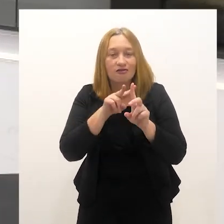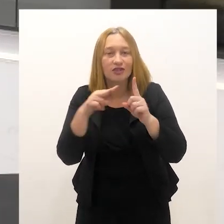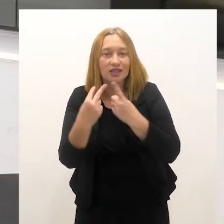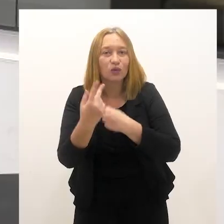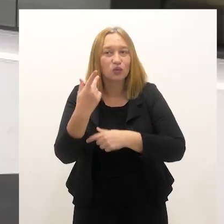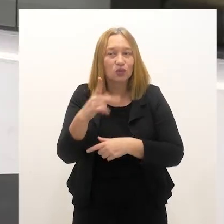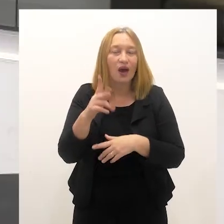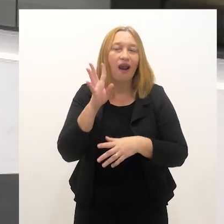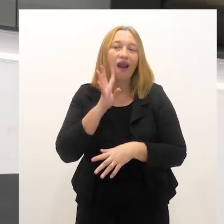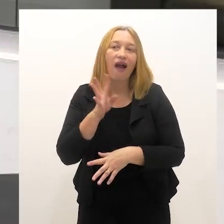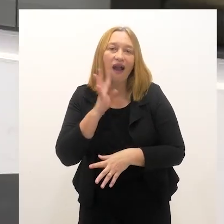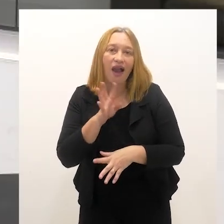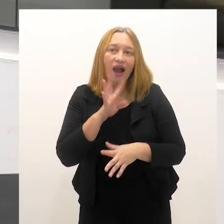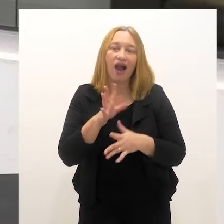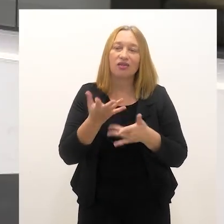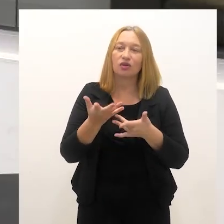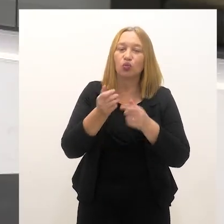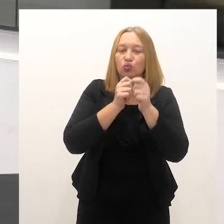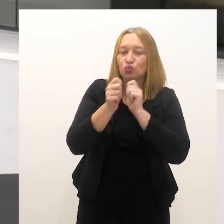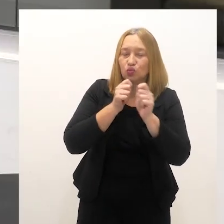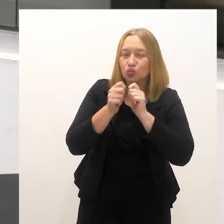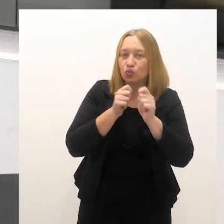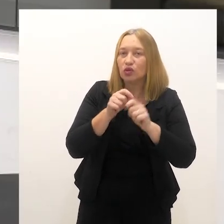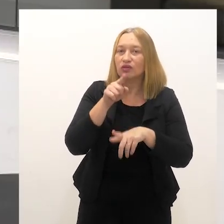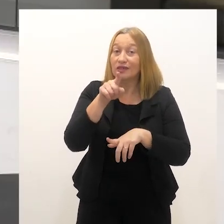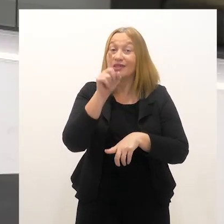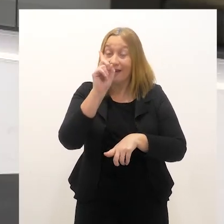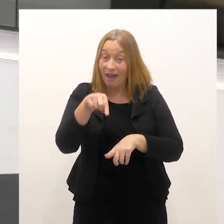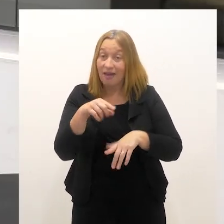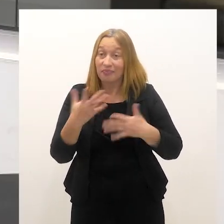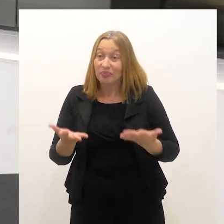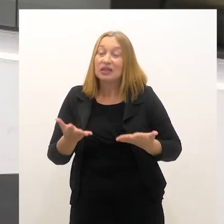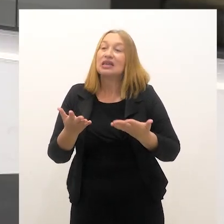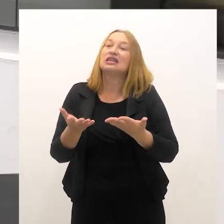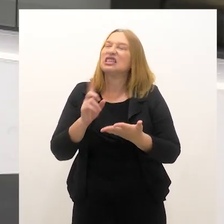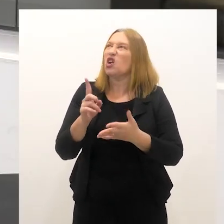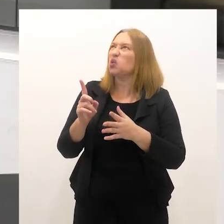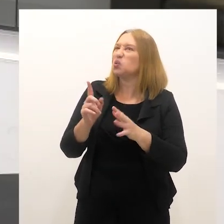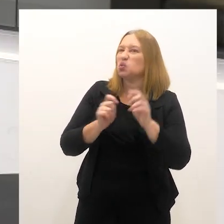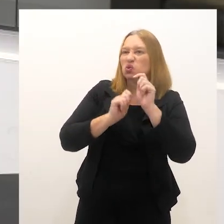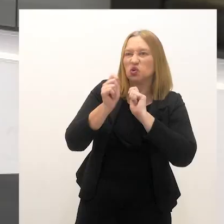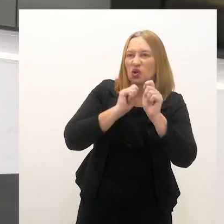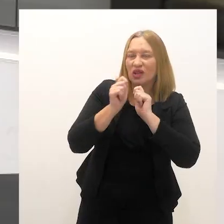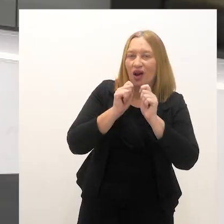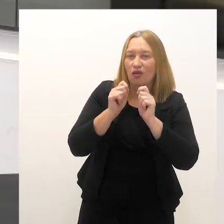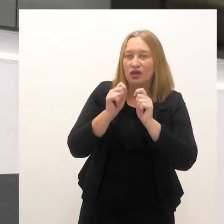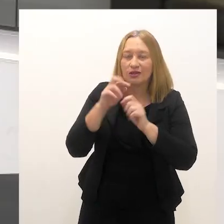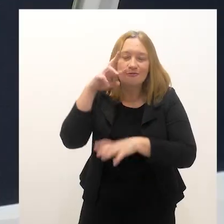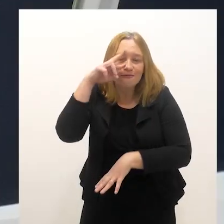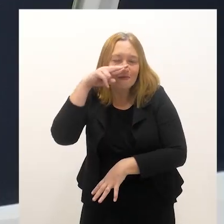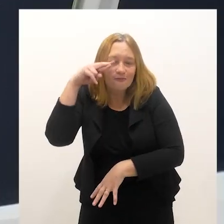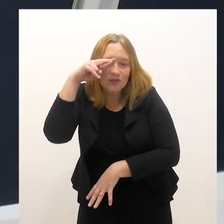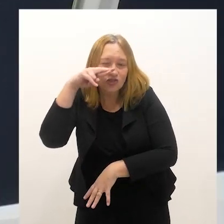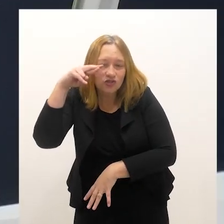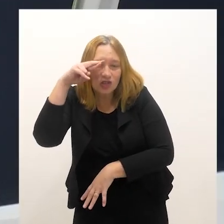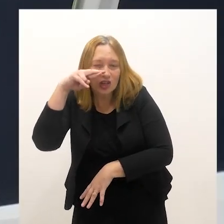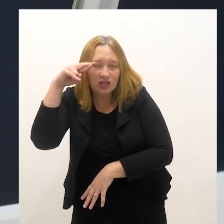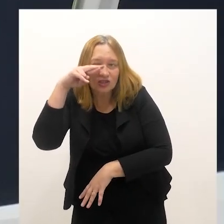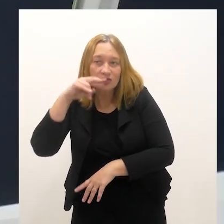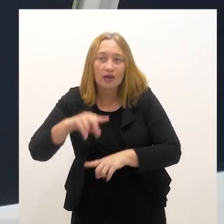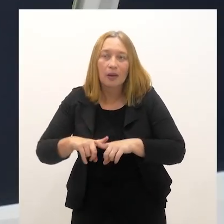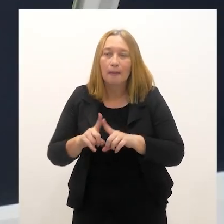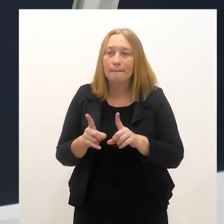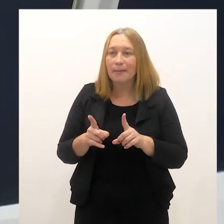nesse ponto legal que é o jornalista que você se tornou. Não aquele jornalista investigativo,